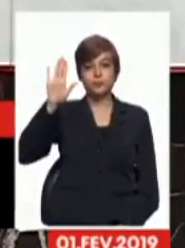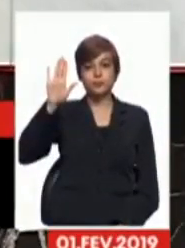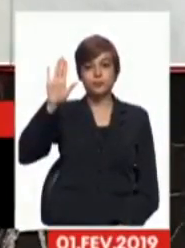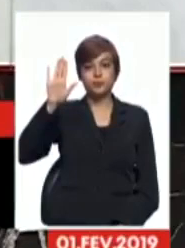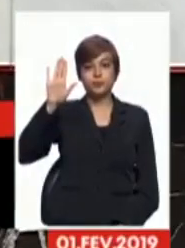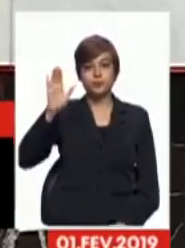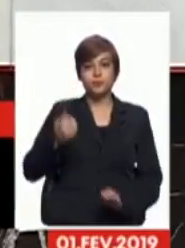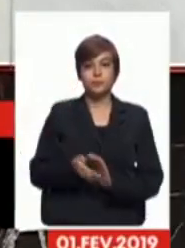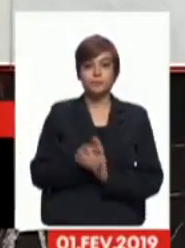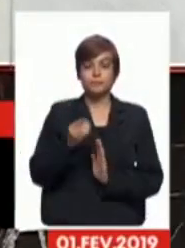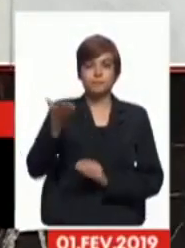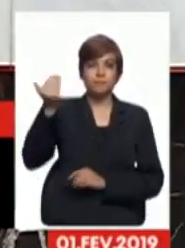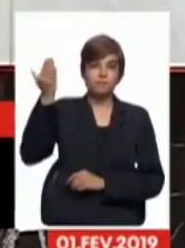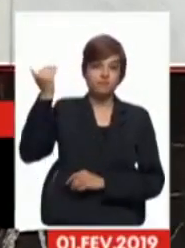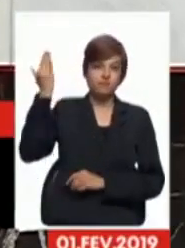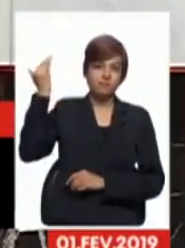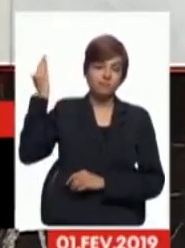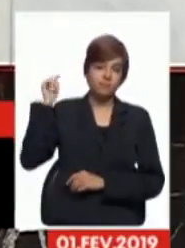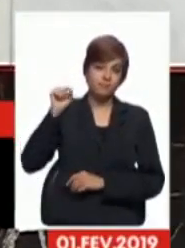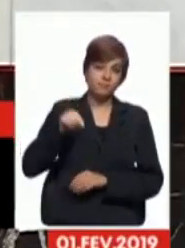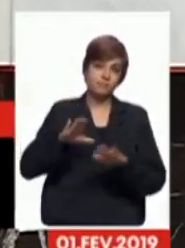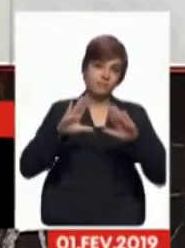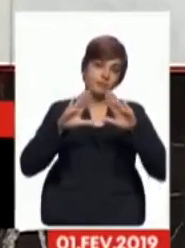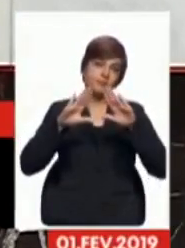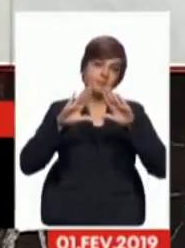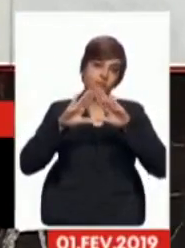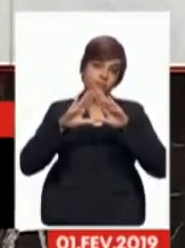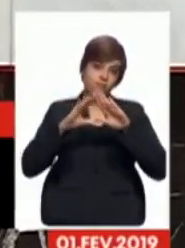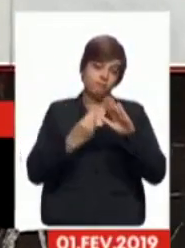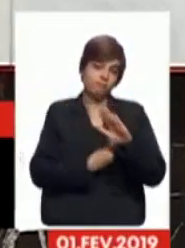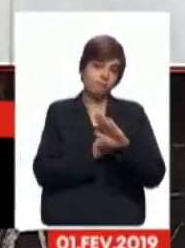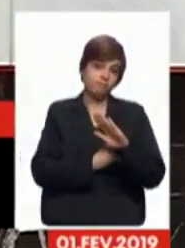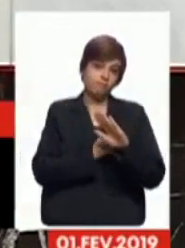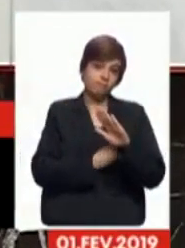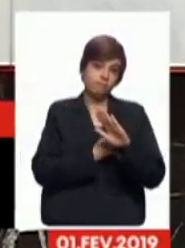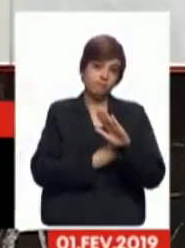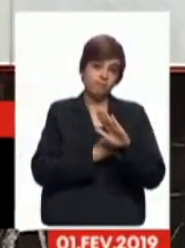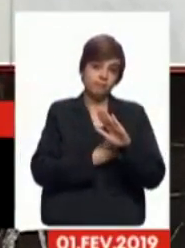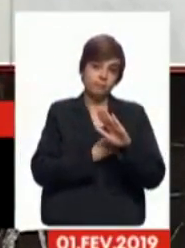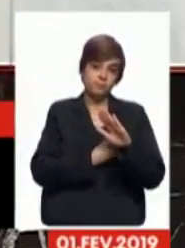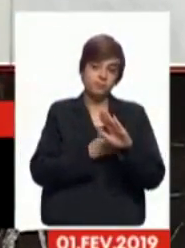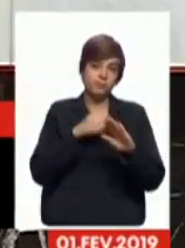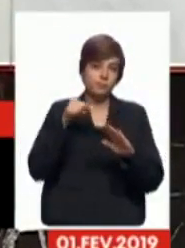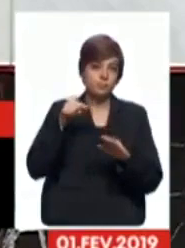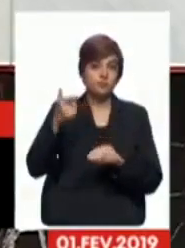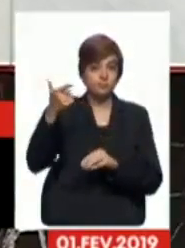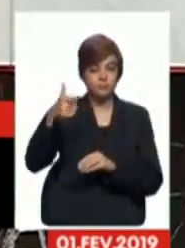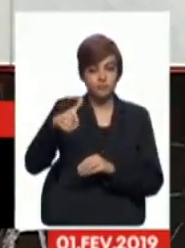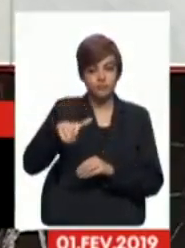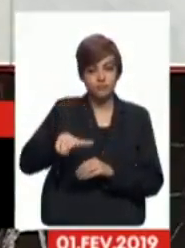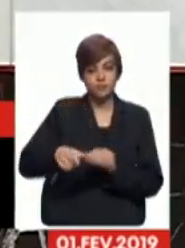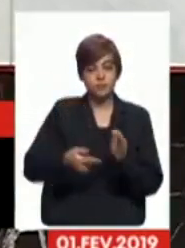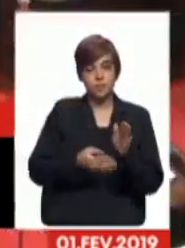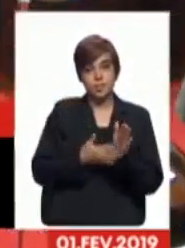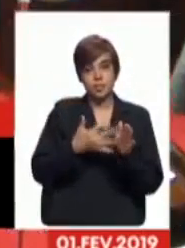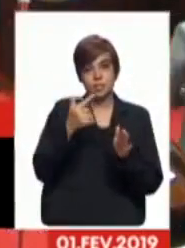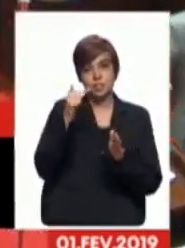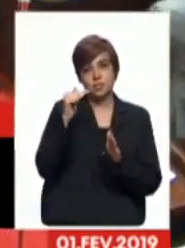Um dos veteranos da Assembleia de Minas, o deputado João Leite, do PSDB, foi reeleito para o sétimo